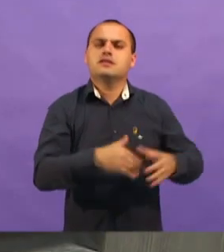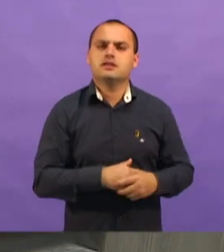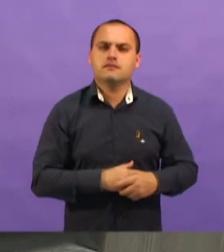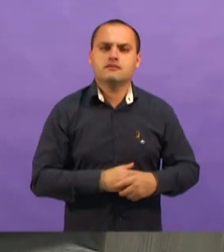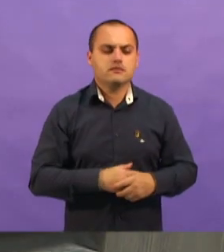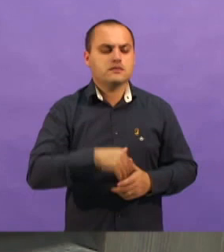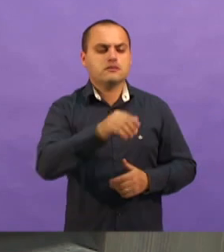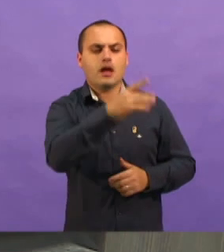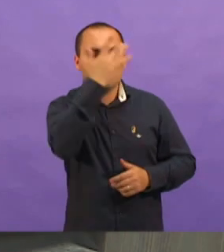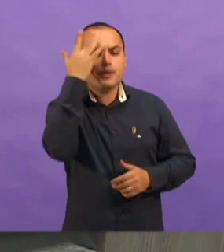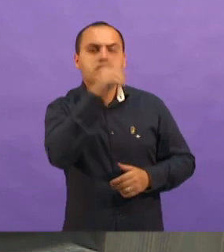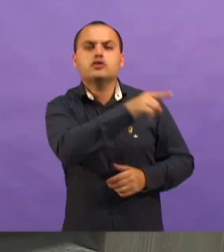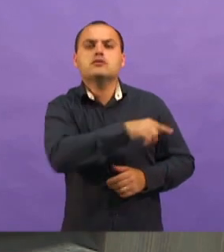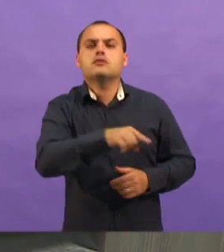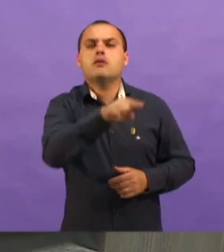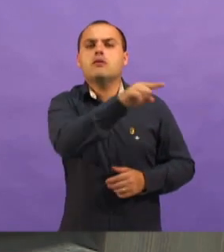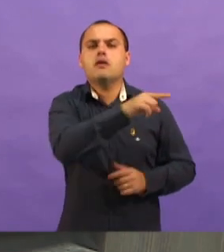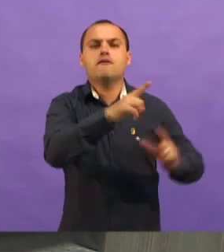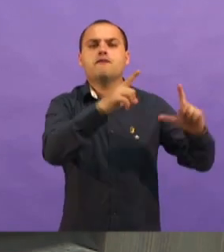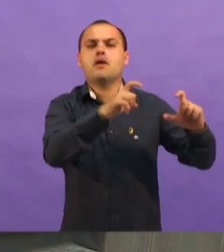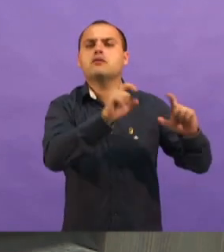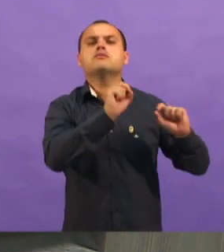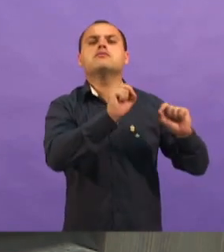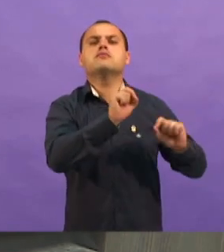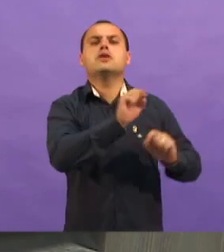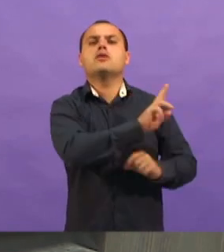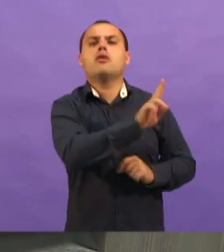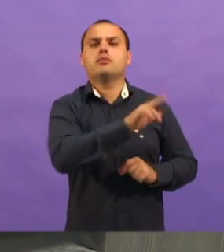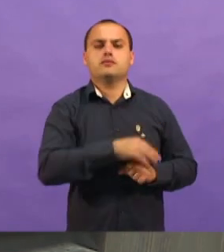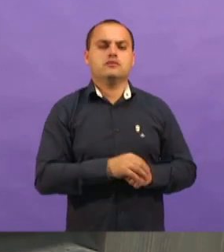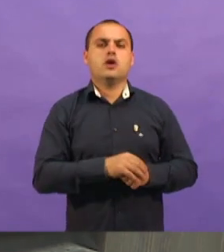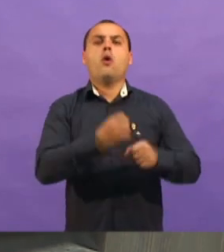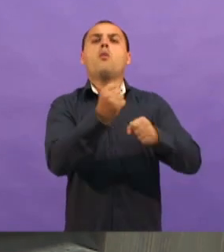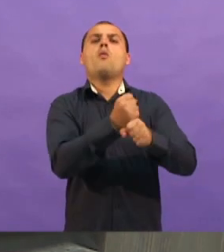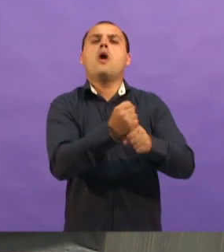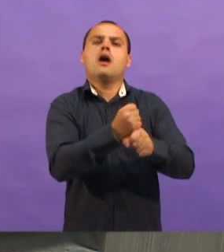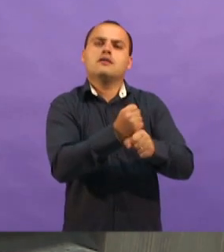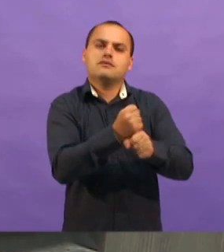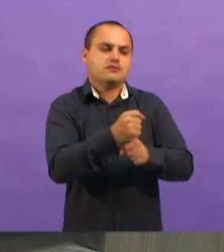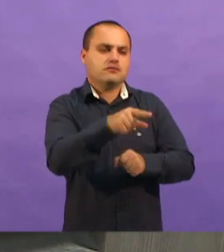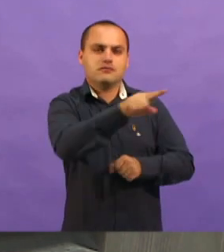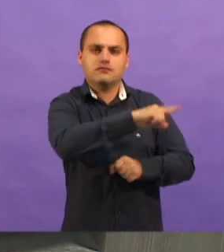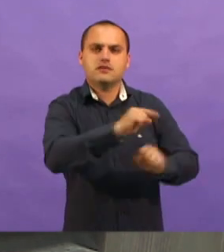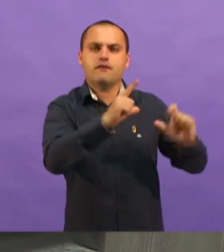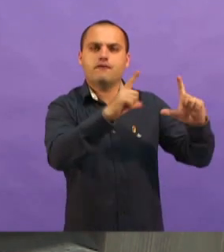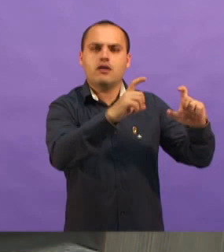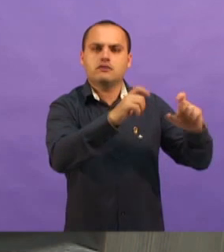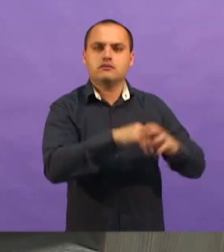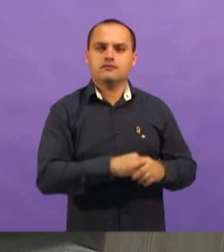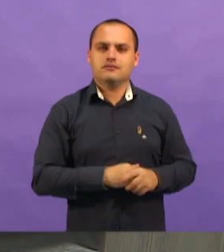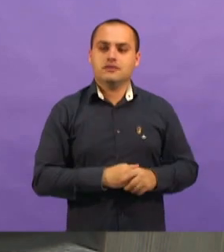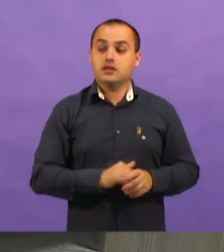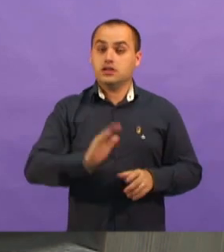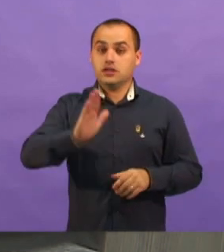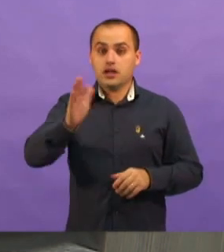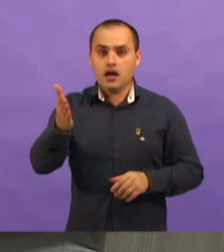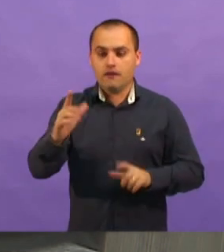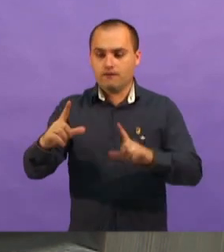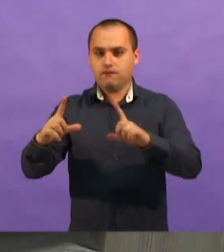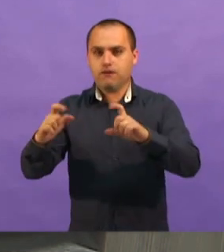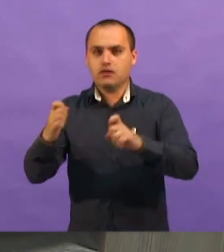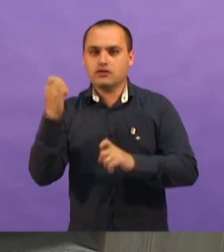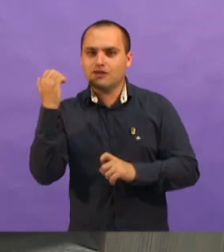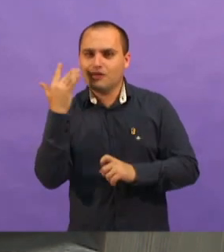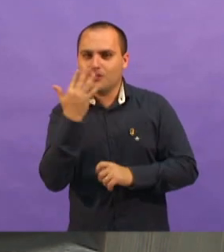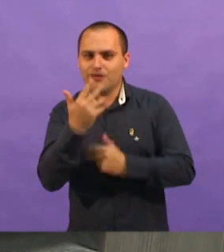essa fotografia foi gerada? Já no caso dessas fotografias coloridas, essas são